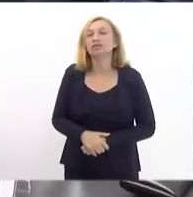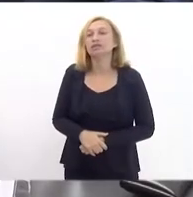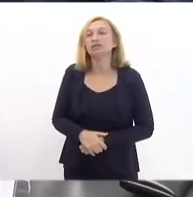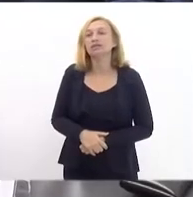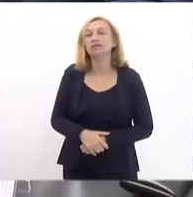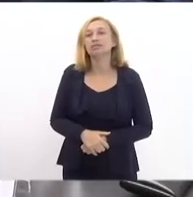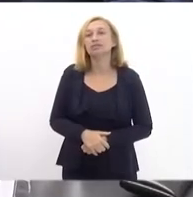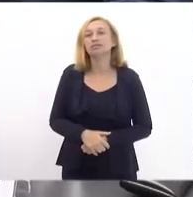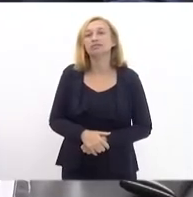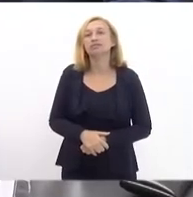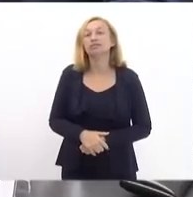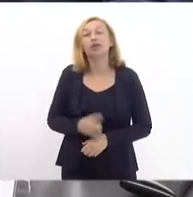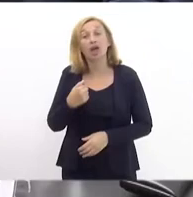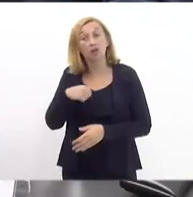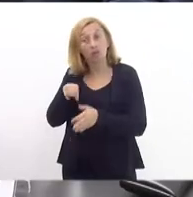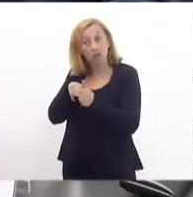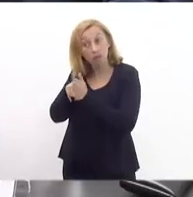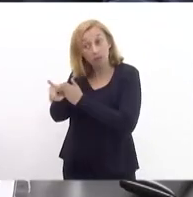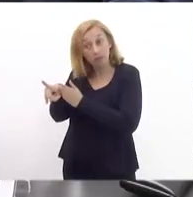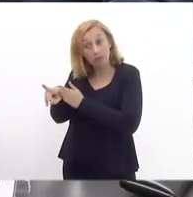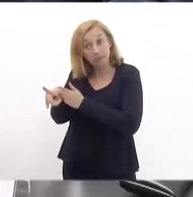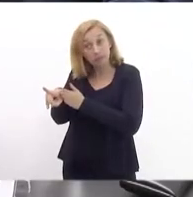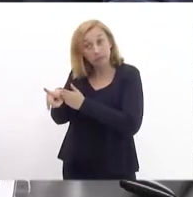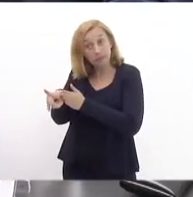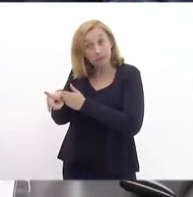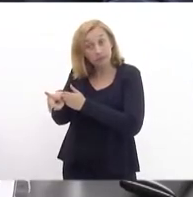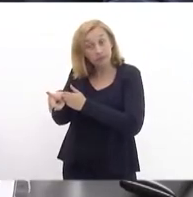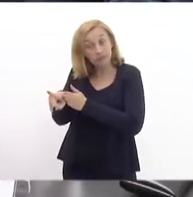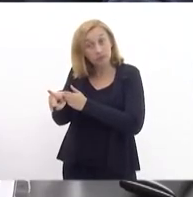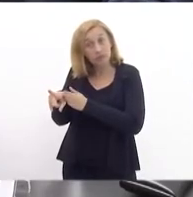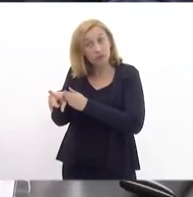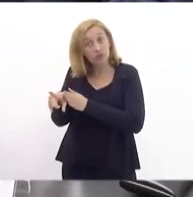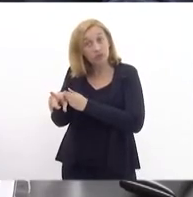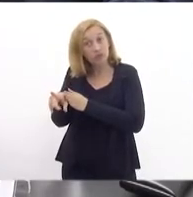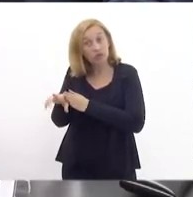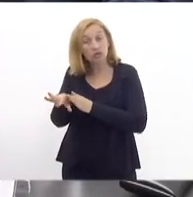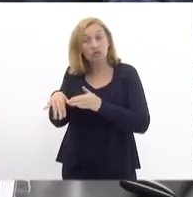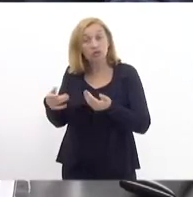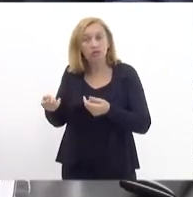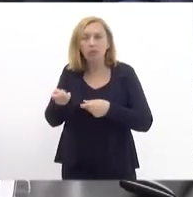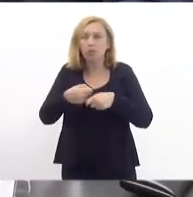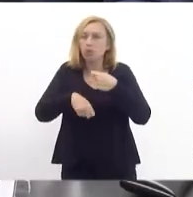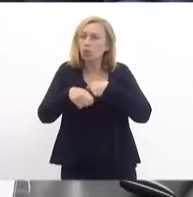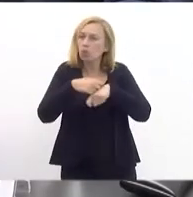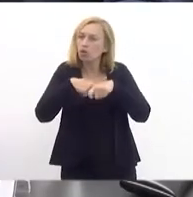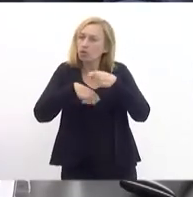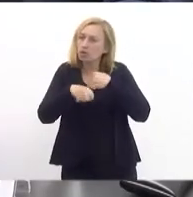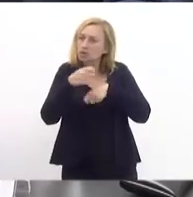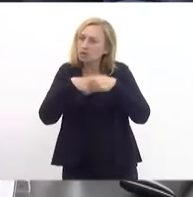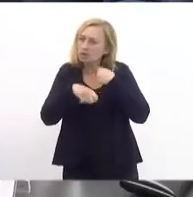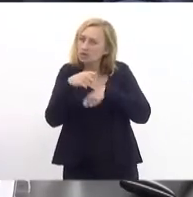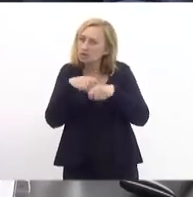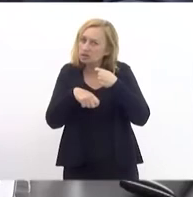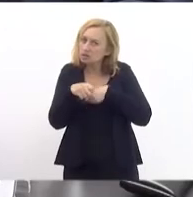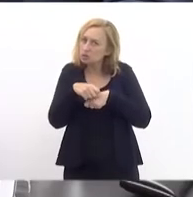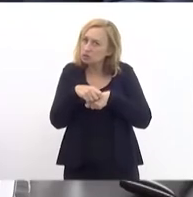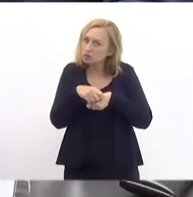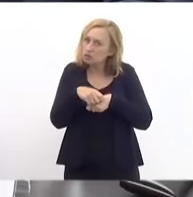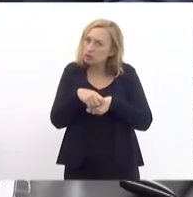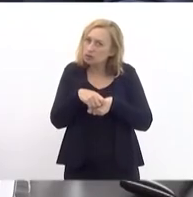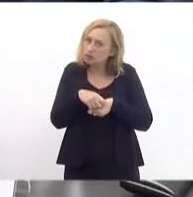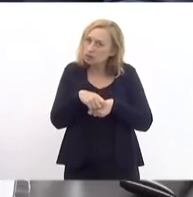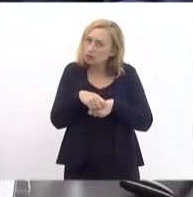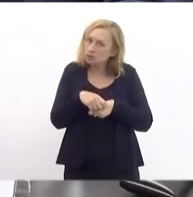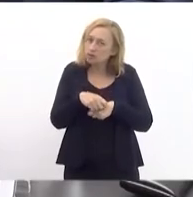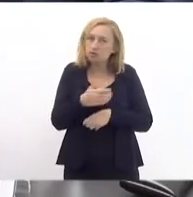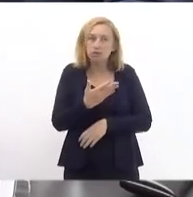E aí, eu vou lhe perguntar o seguinte. A gente, quando vai para uma negociação dessa, e vale também lá para o